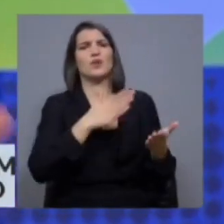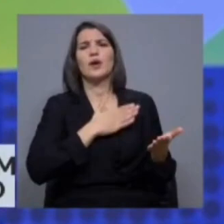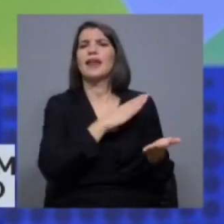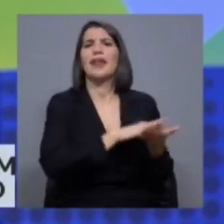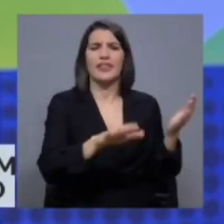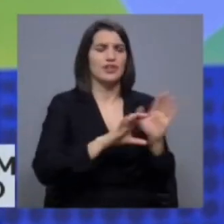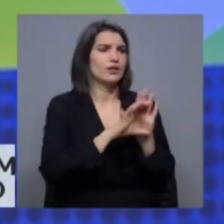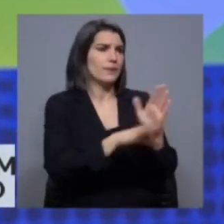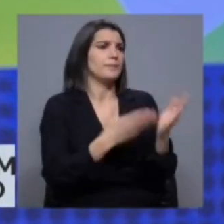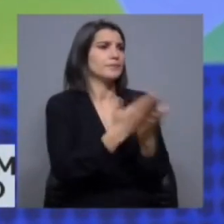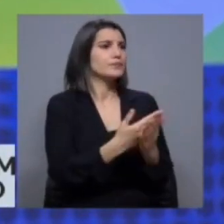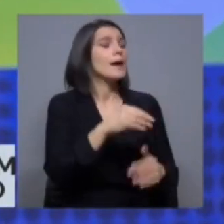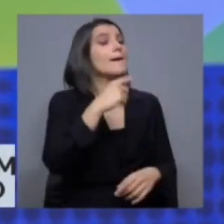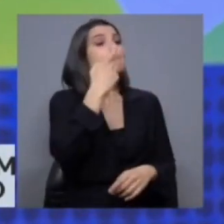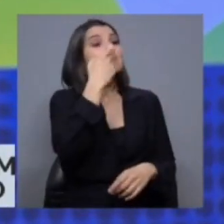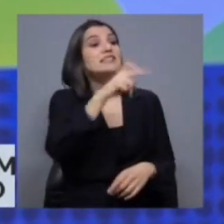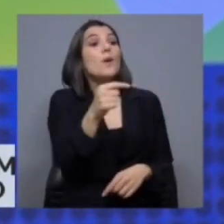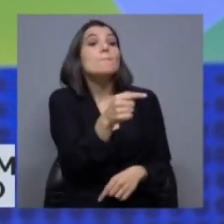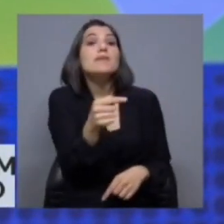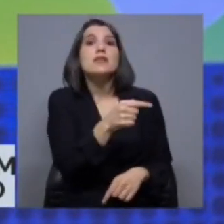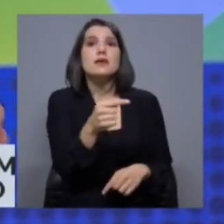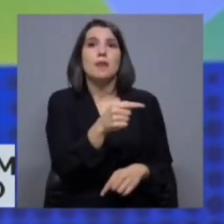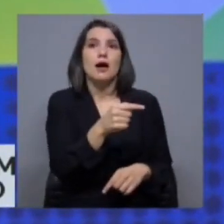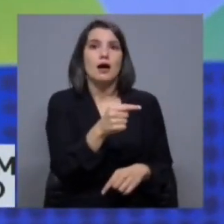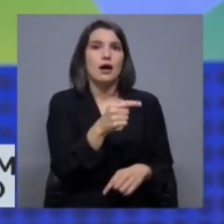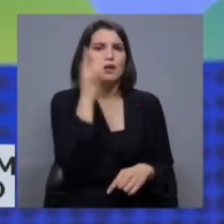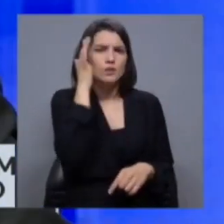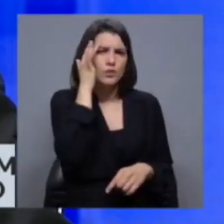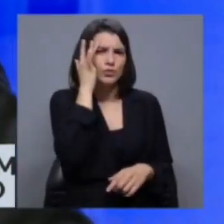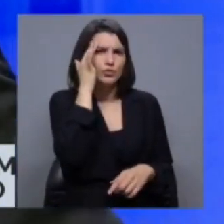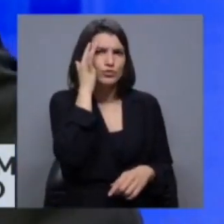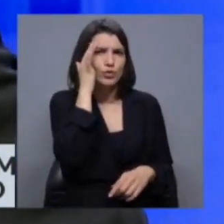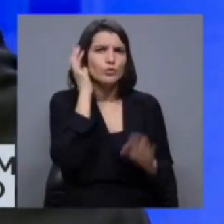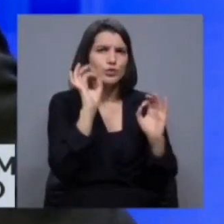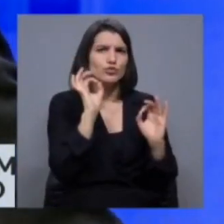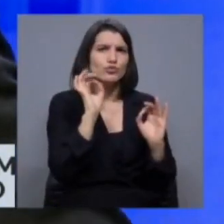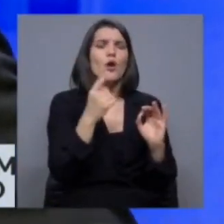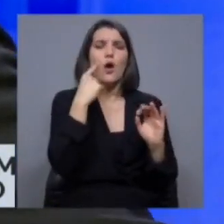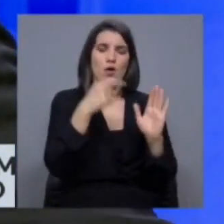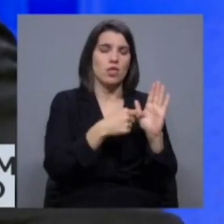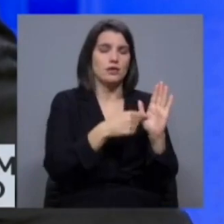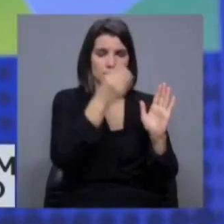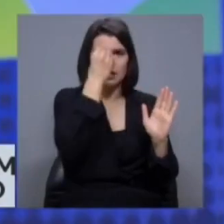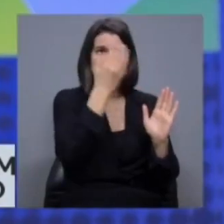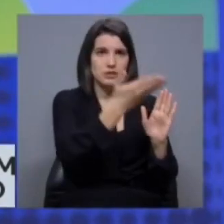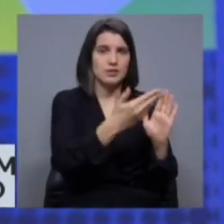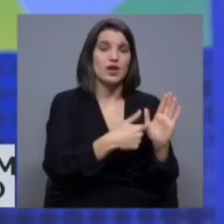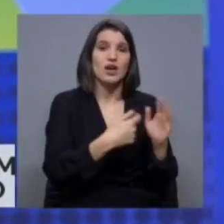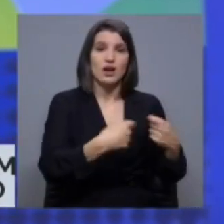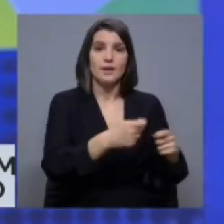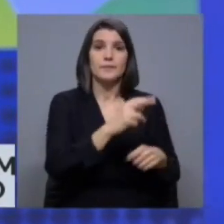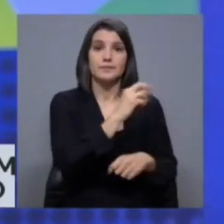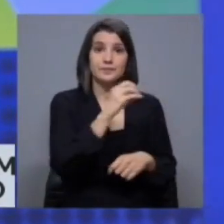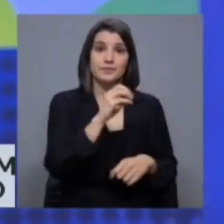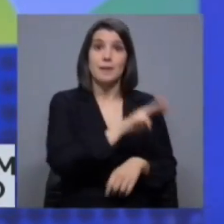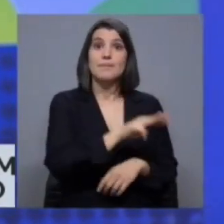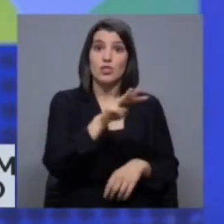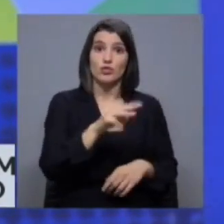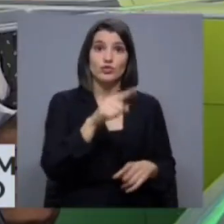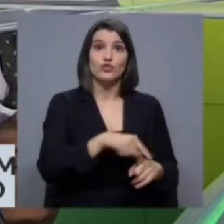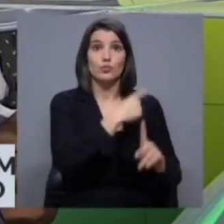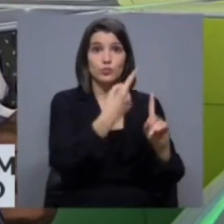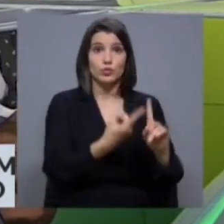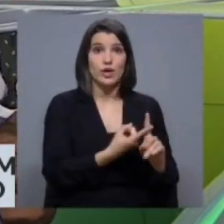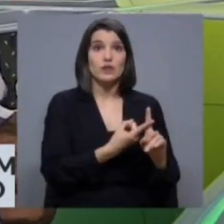quero nada chega por uma pensão mínima garantida é com números com números com números tão Disney E aí galera nós gostamos de 300 milhões